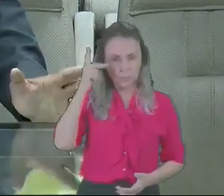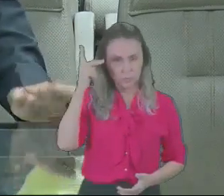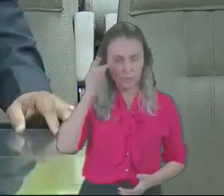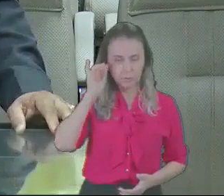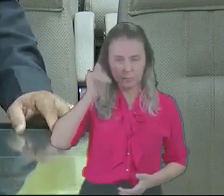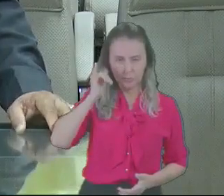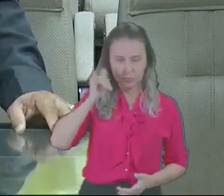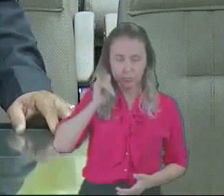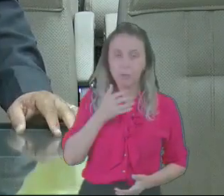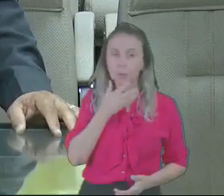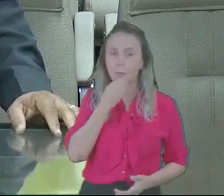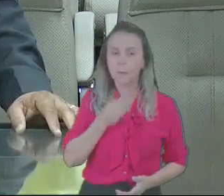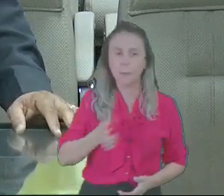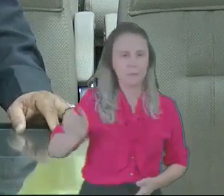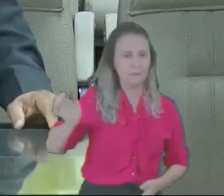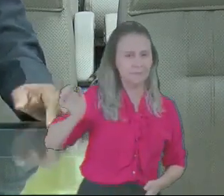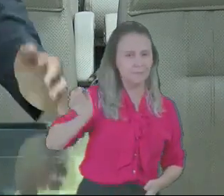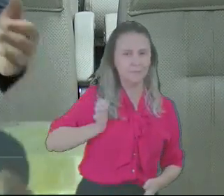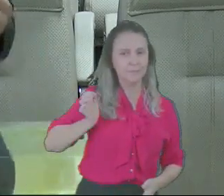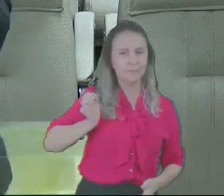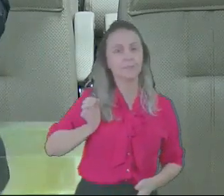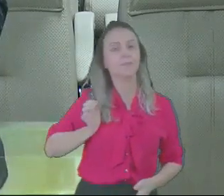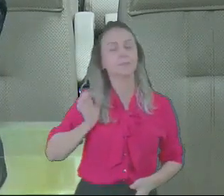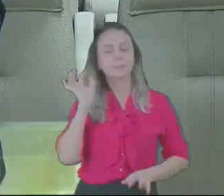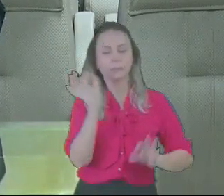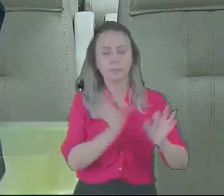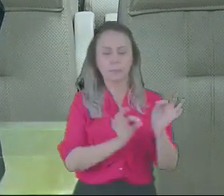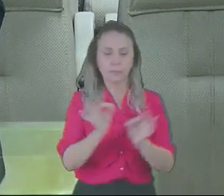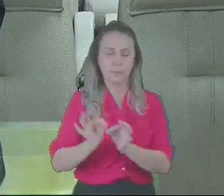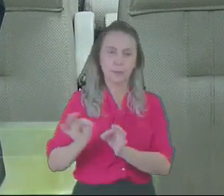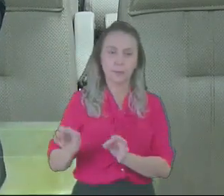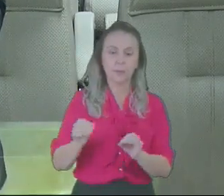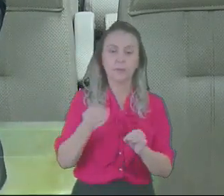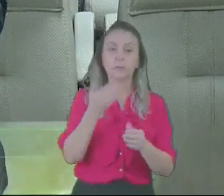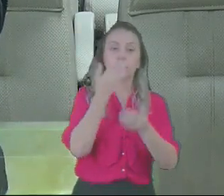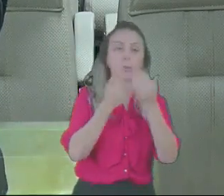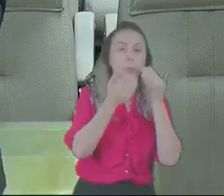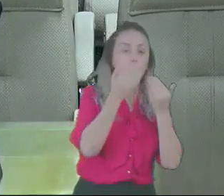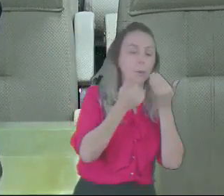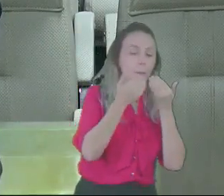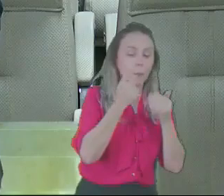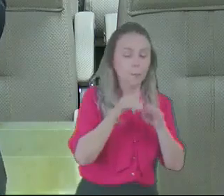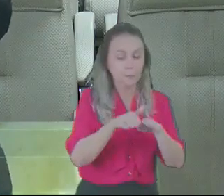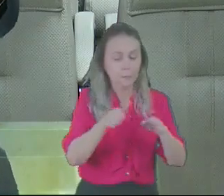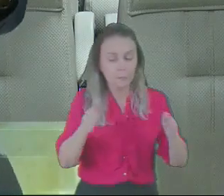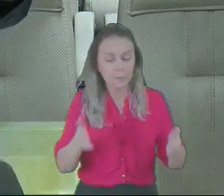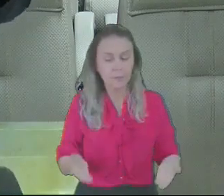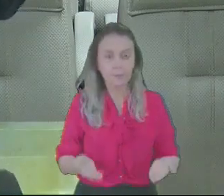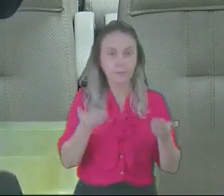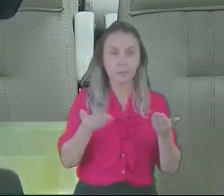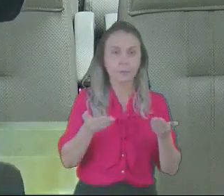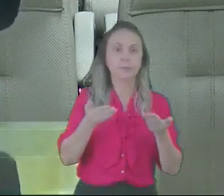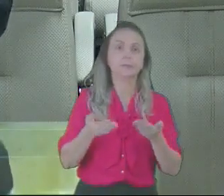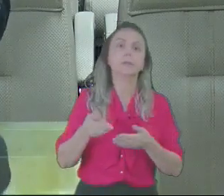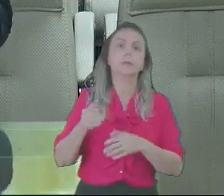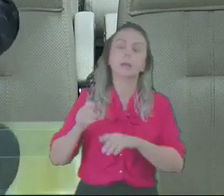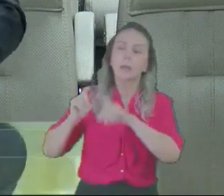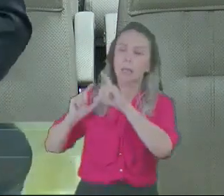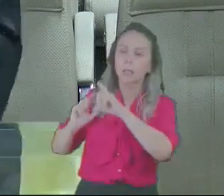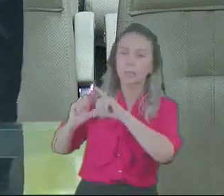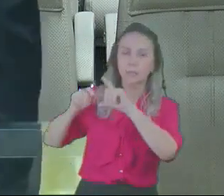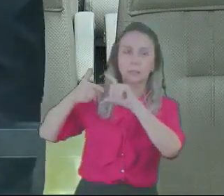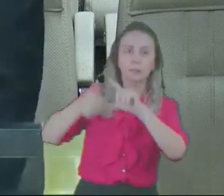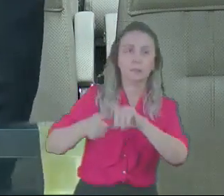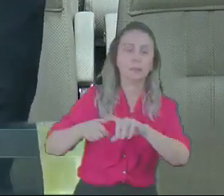preparou um banquete Oi e da tradição cultural dos orientais quando se ia convidar